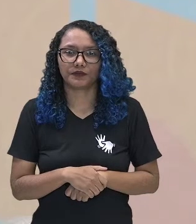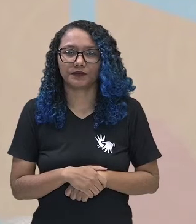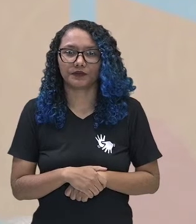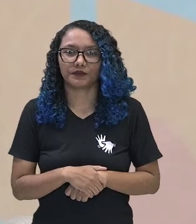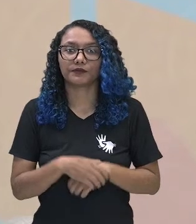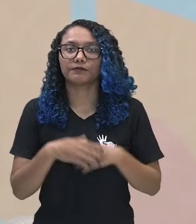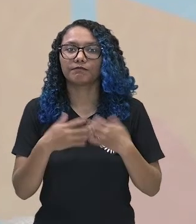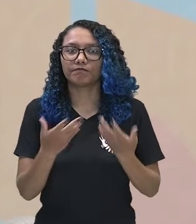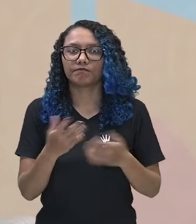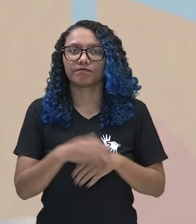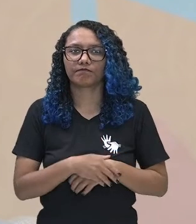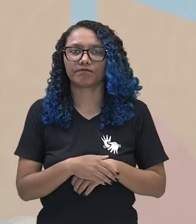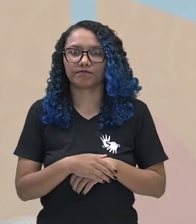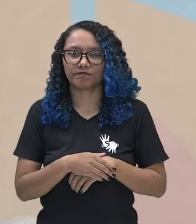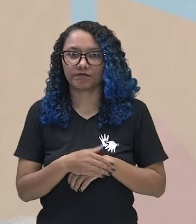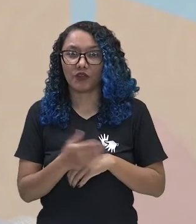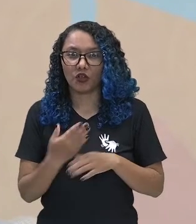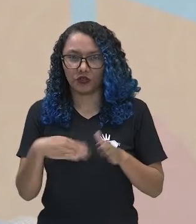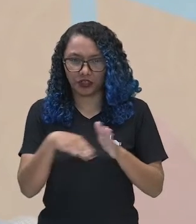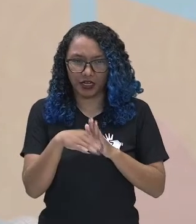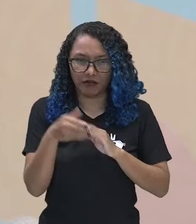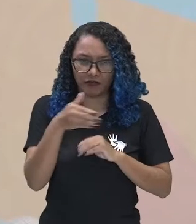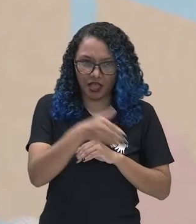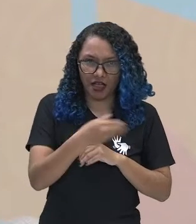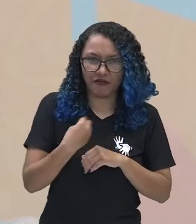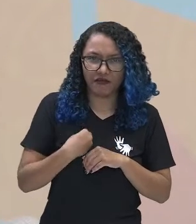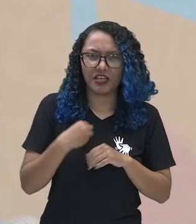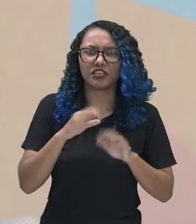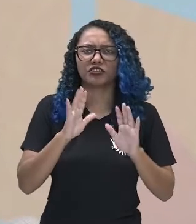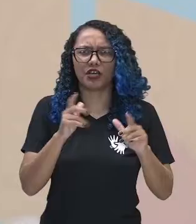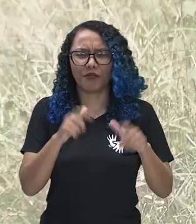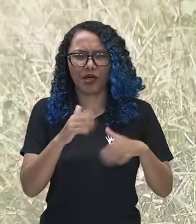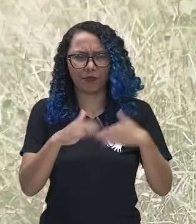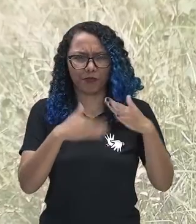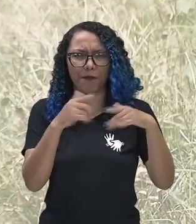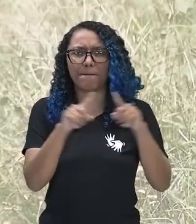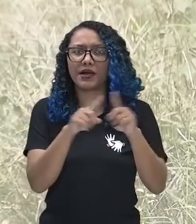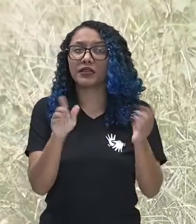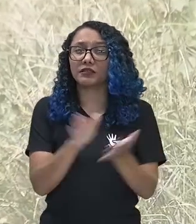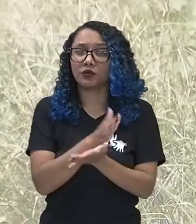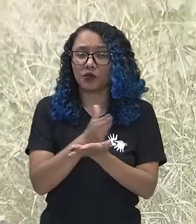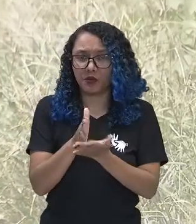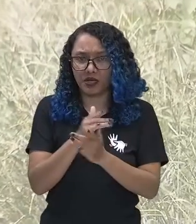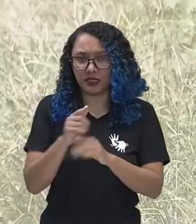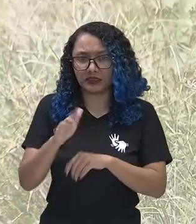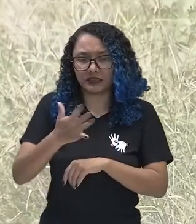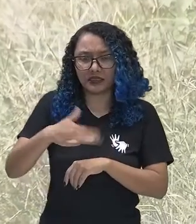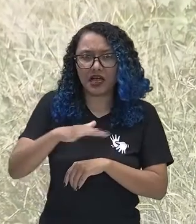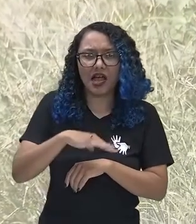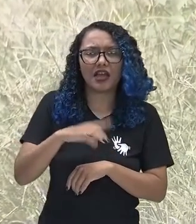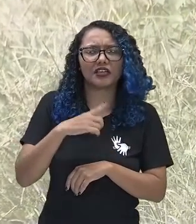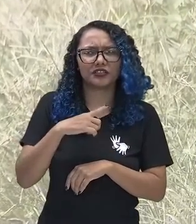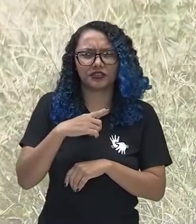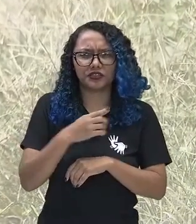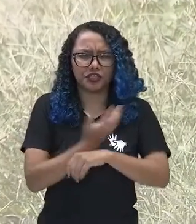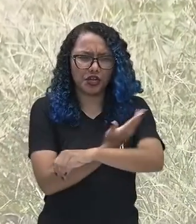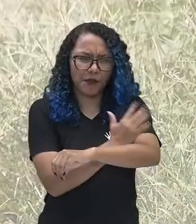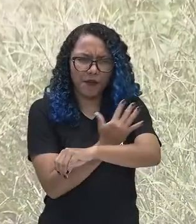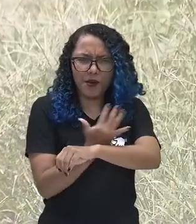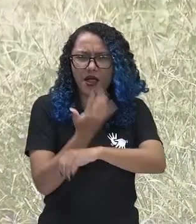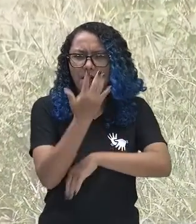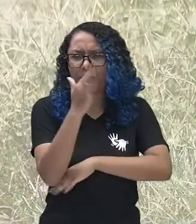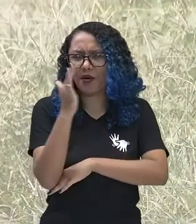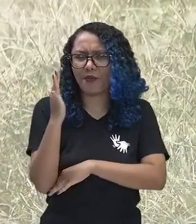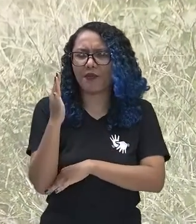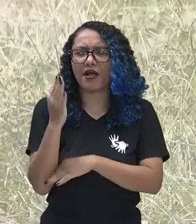Quando eu cheguei no bairro, ele já era um bairro bem desenvolvido, mas ele ainda tinha algumas áreas assim com bastante mato e não tinha